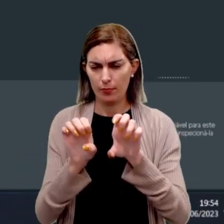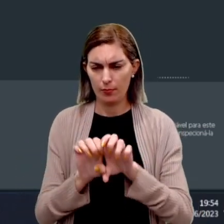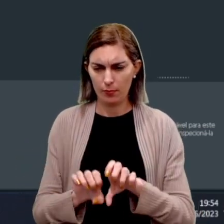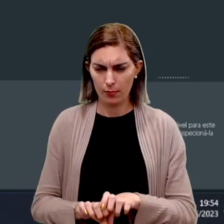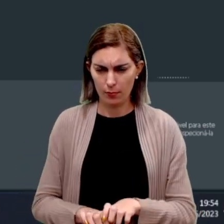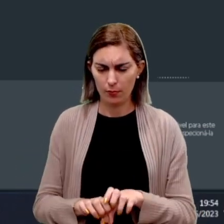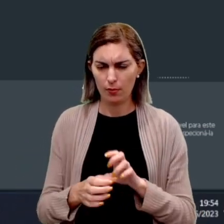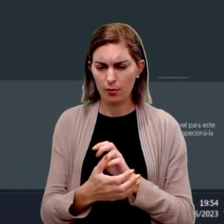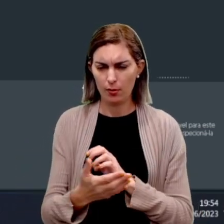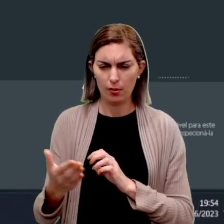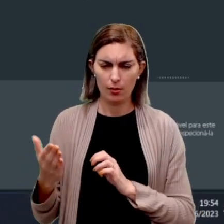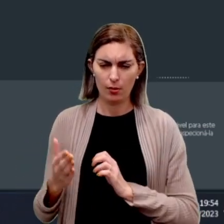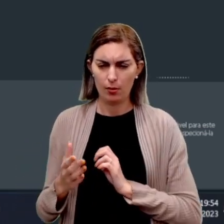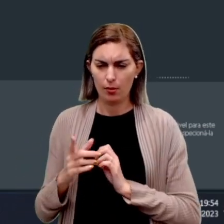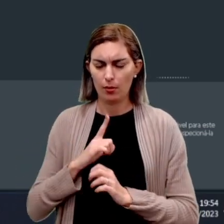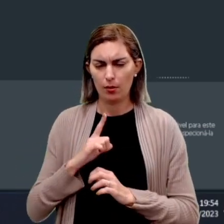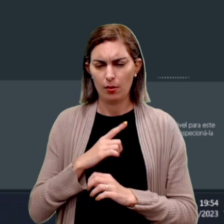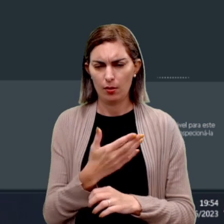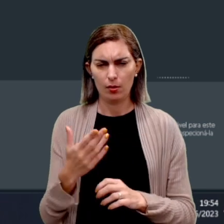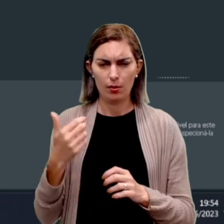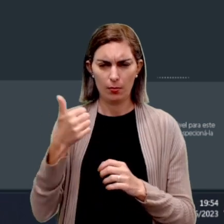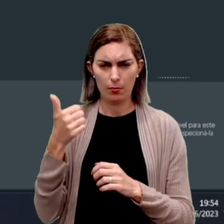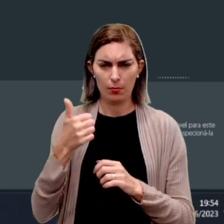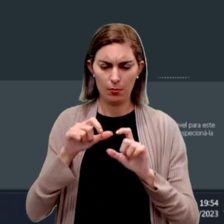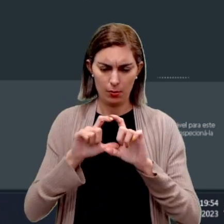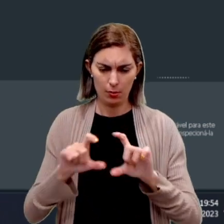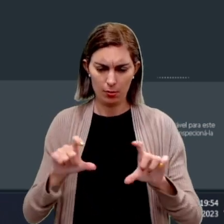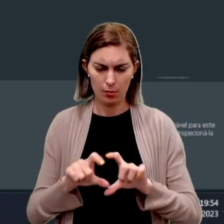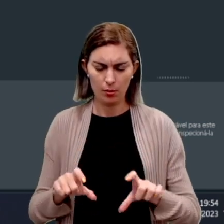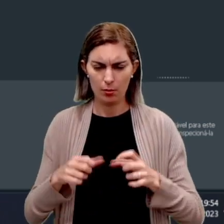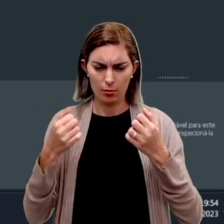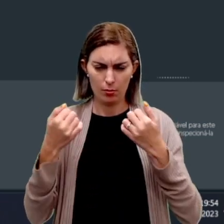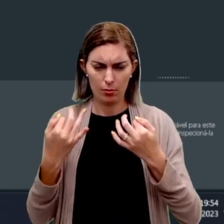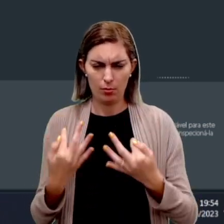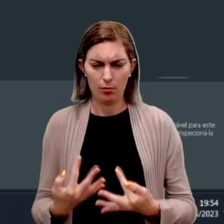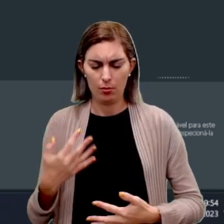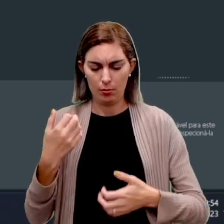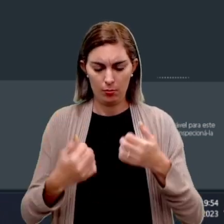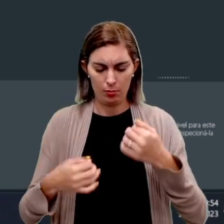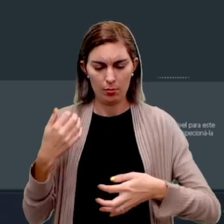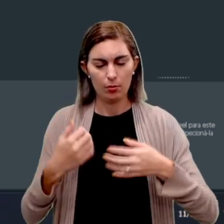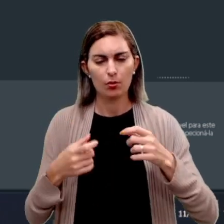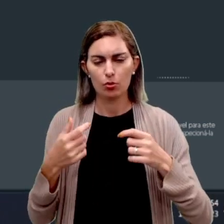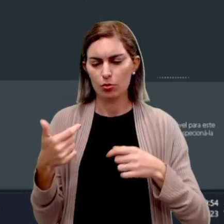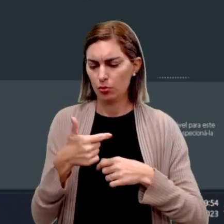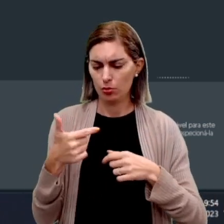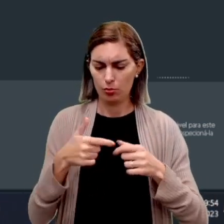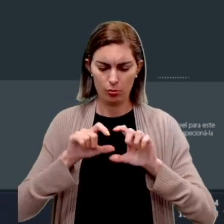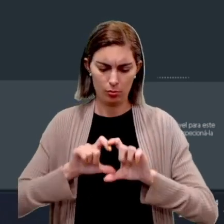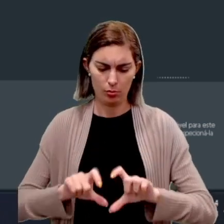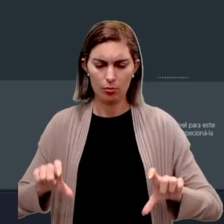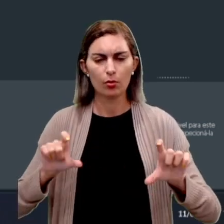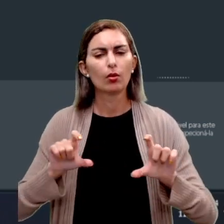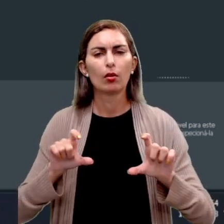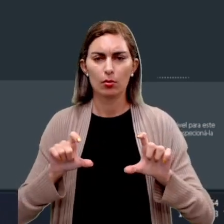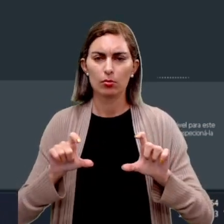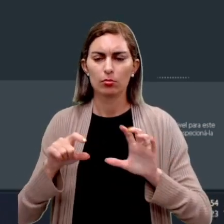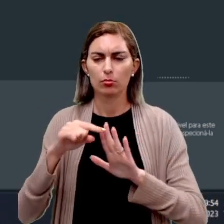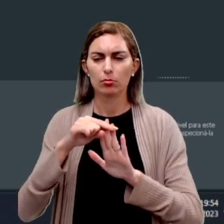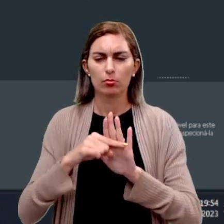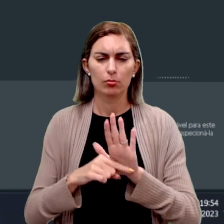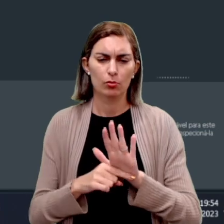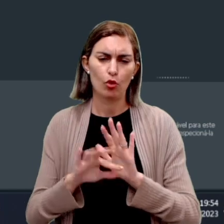A gente tem ali, no primeiro bloco, a descrição narrativa e no segundo bloco, o escopo do programa e